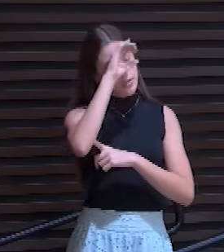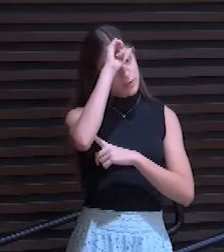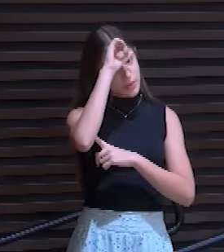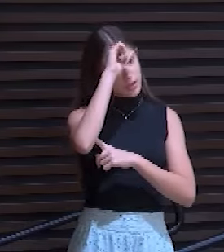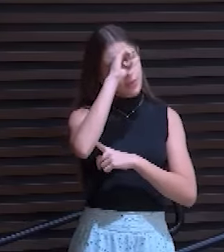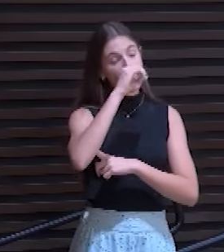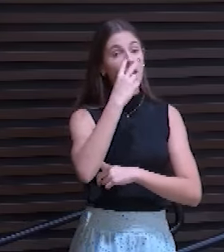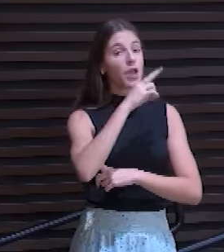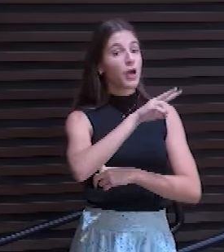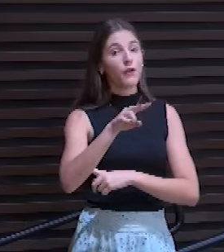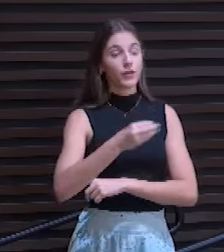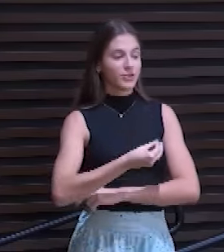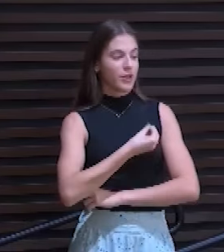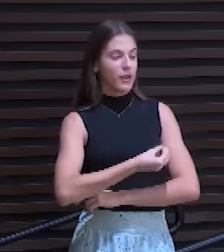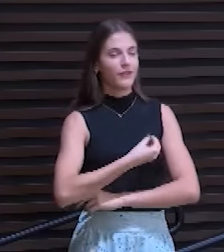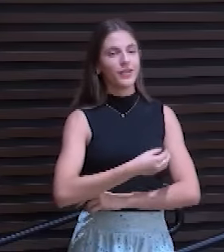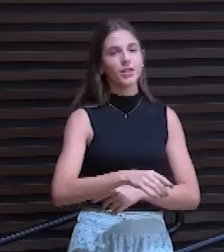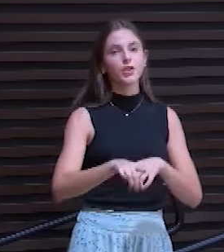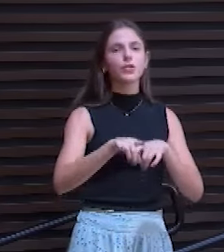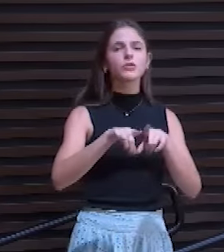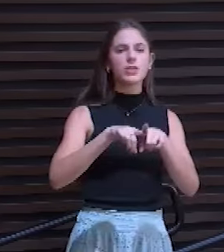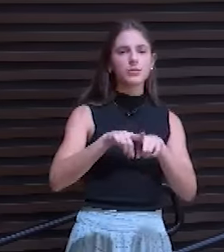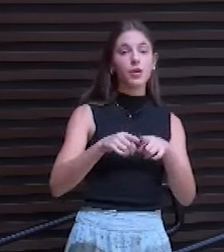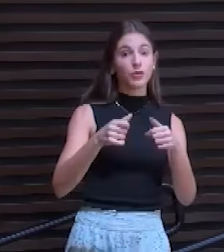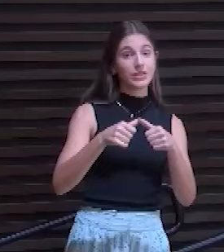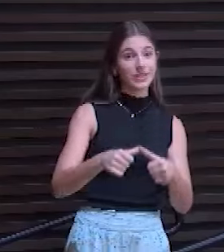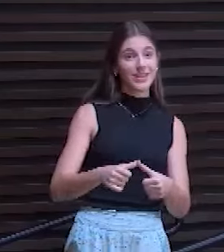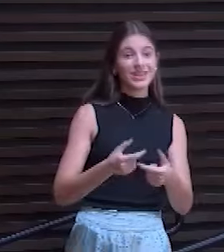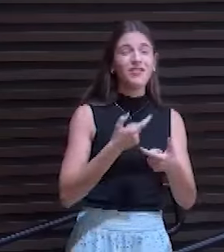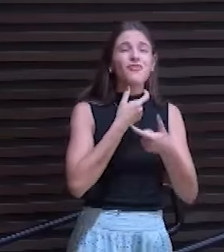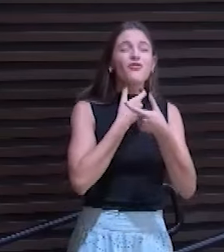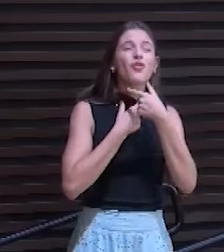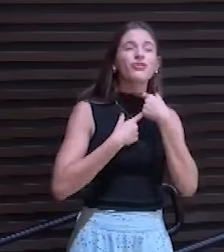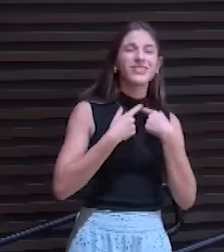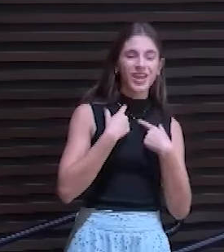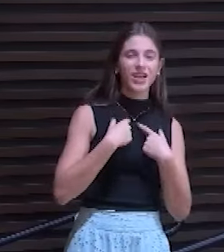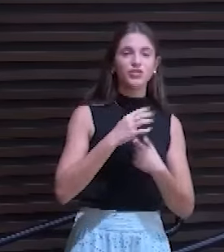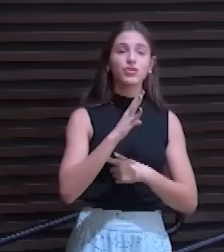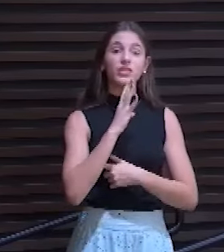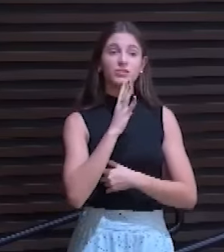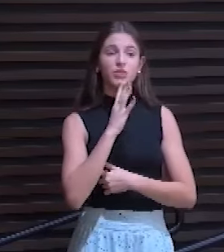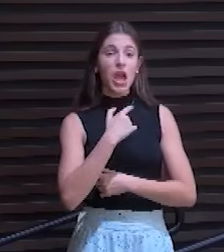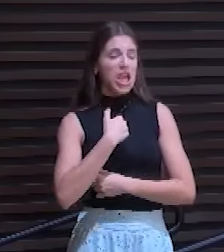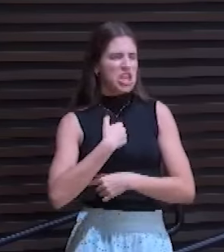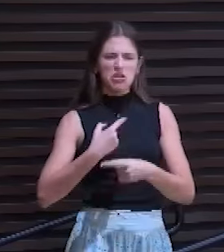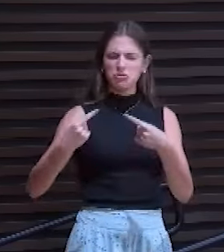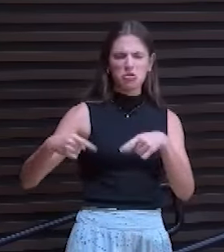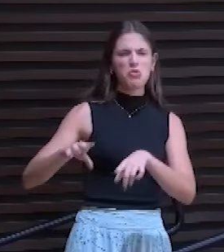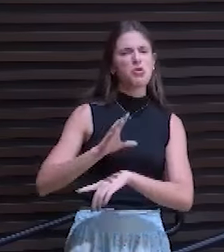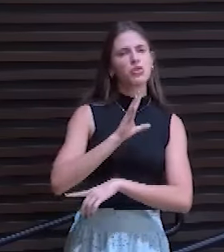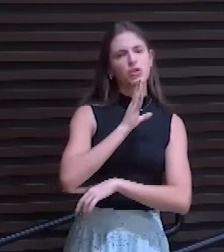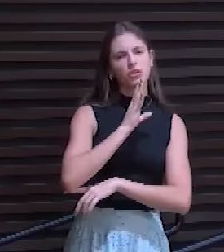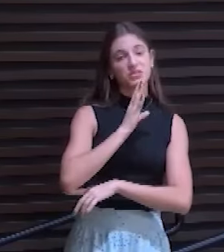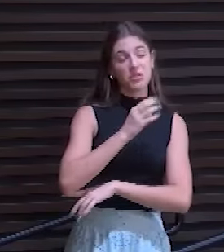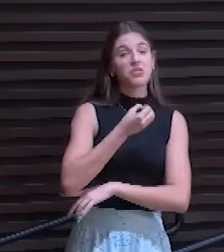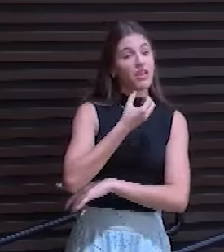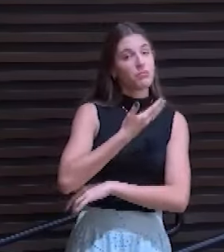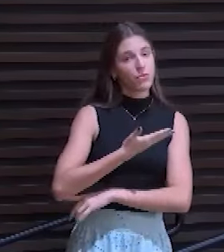vida de alguns irmãos essa ânsia por conhecimento, e eu não sou contra conhecimento não, meus irmãos, conhecimento é muito